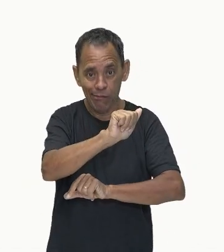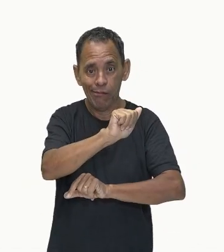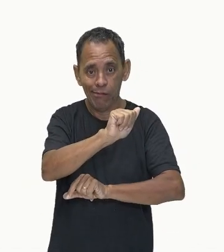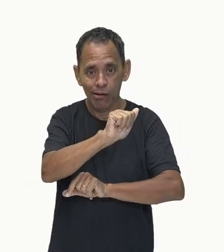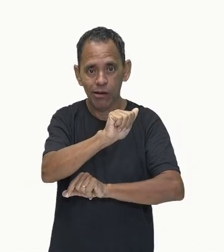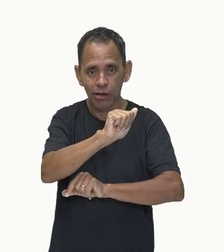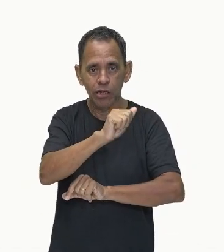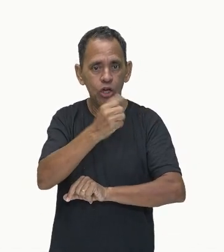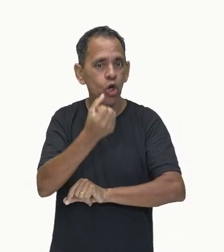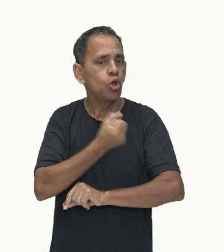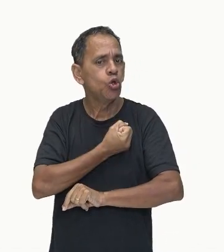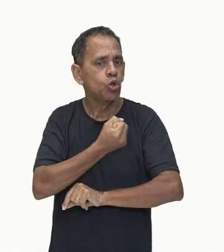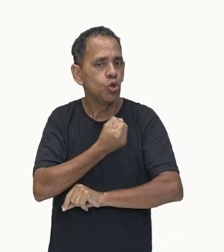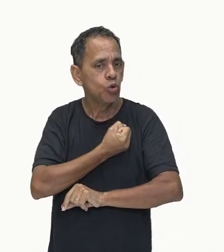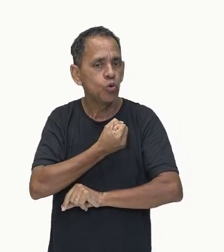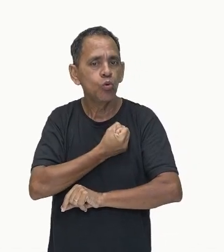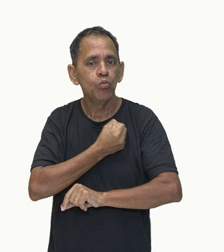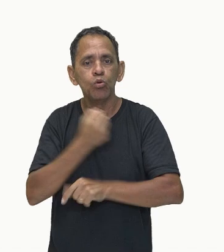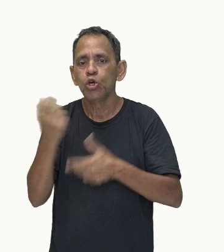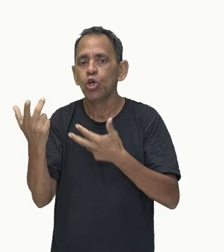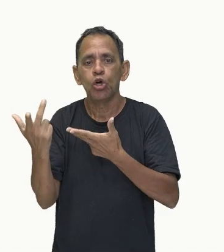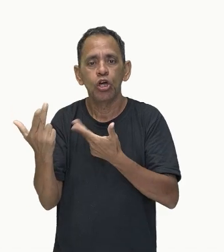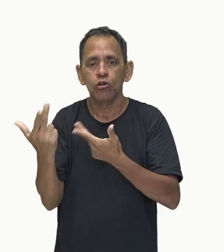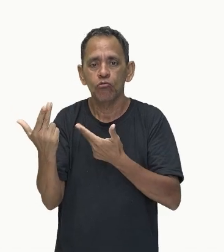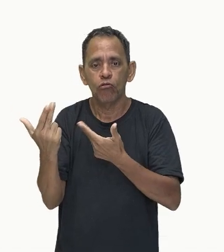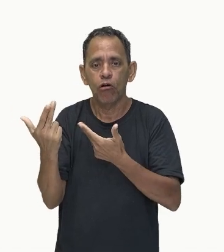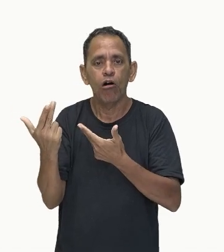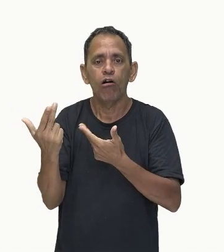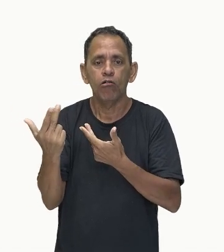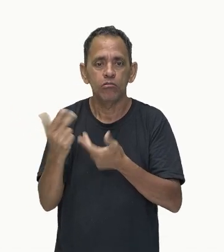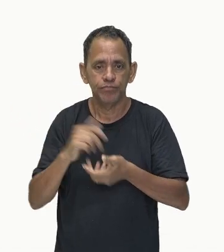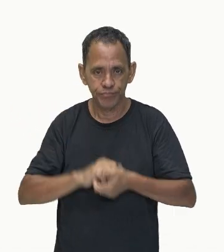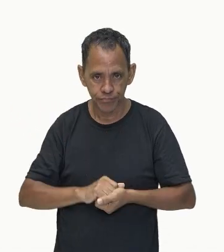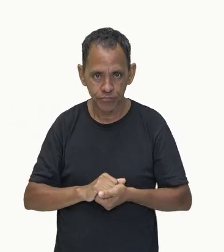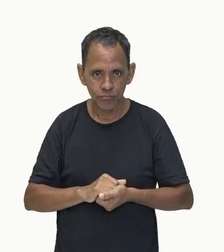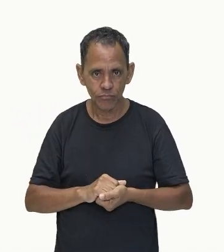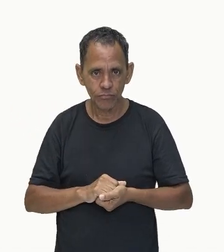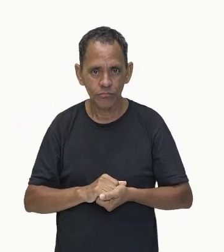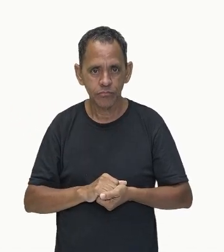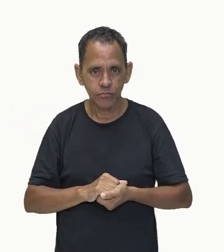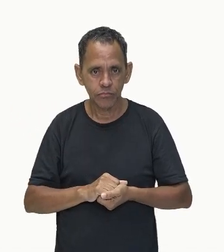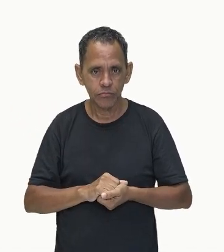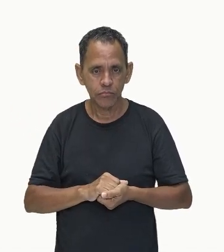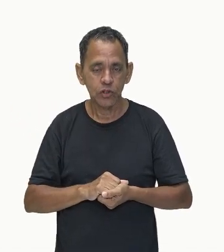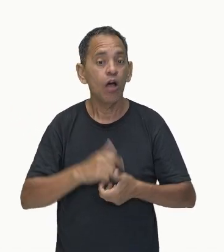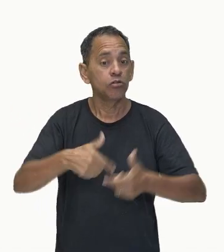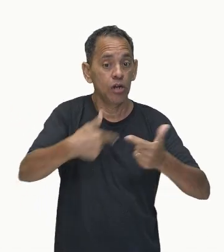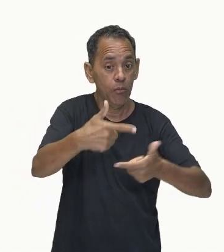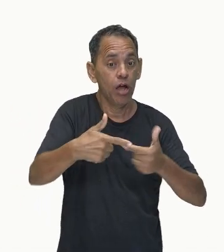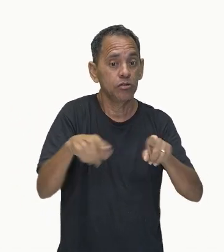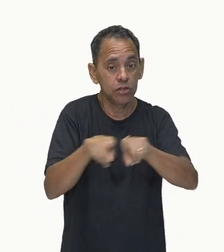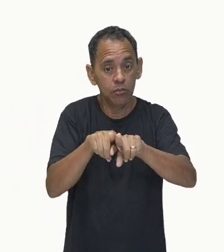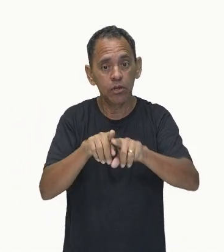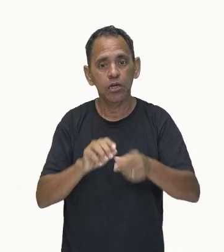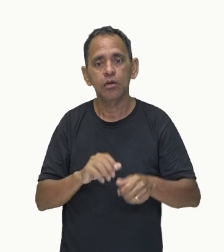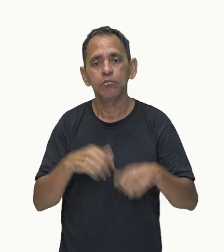numericamente igual ao nosso trabalho, tá legal? E aí eu vou calcular o valor dessa